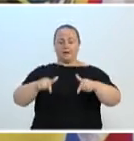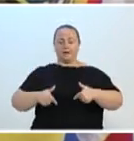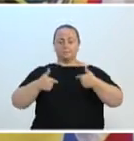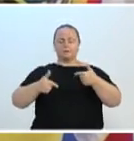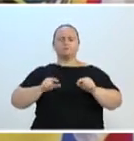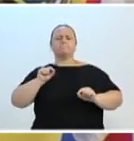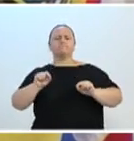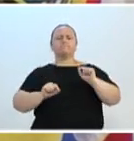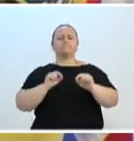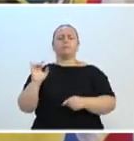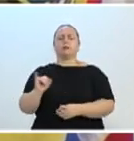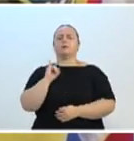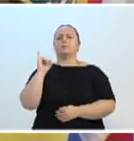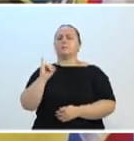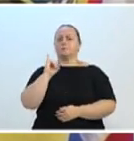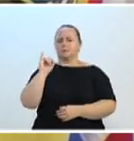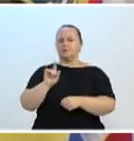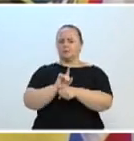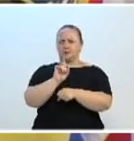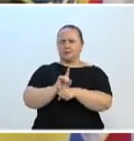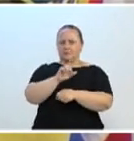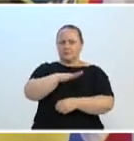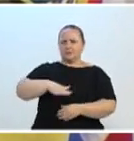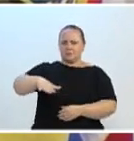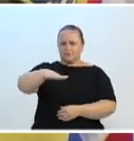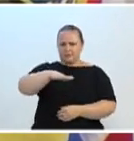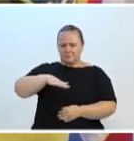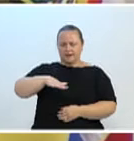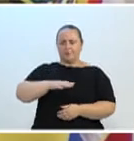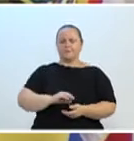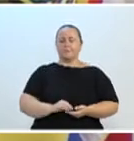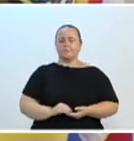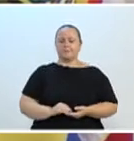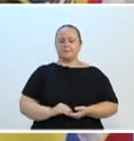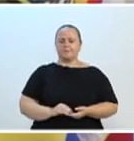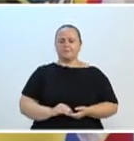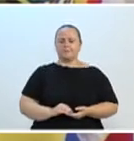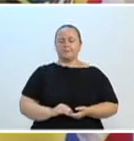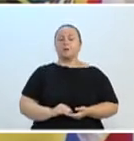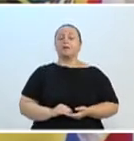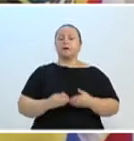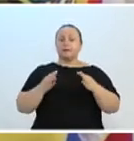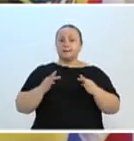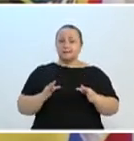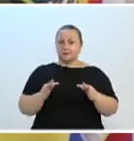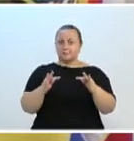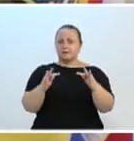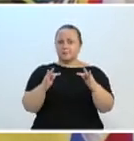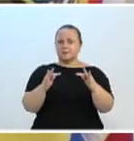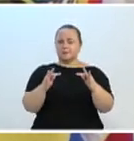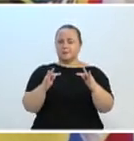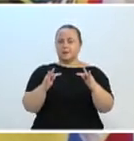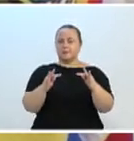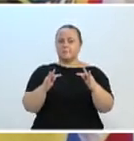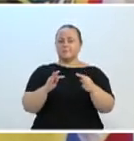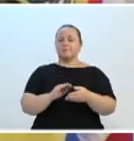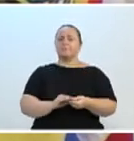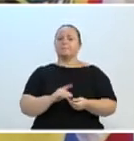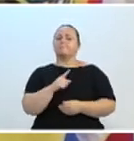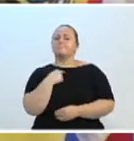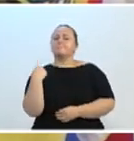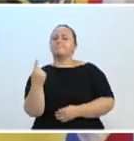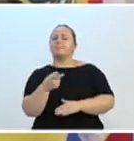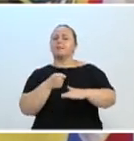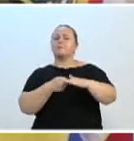aqui para a gestão da Câmara de Vereadores, no eixo tecnológico, nós investimos